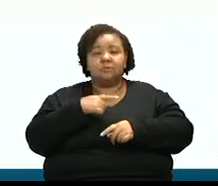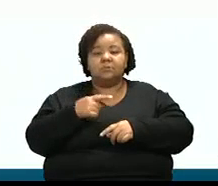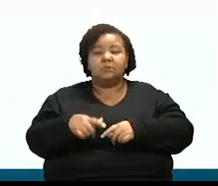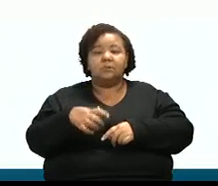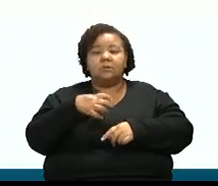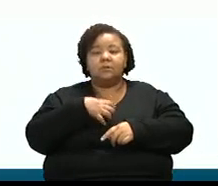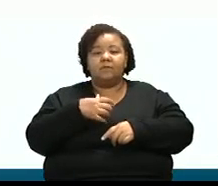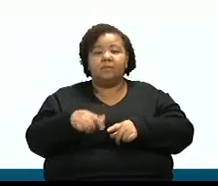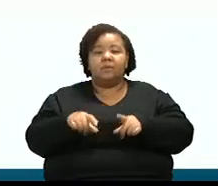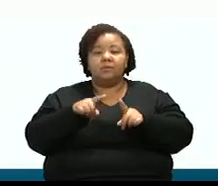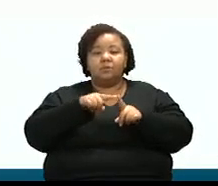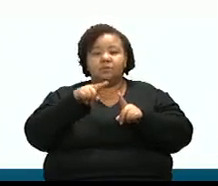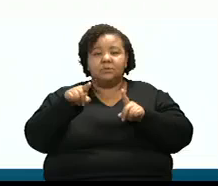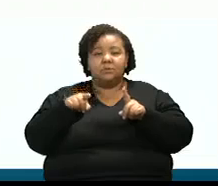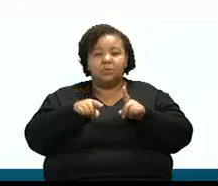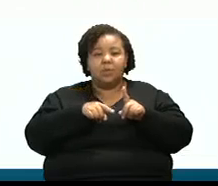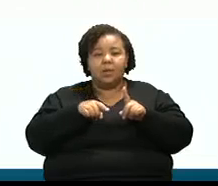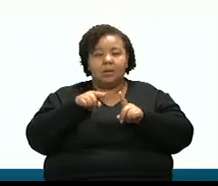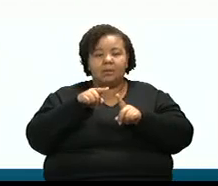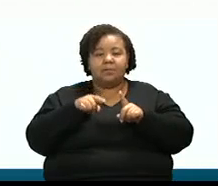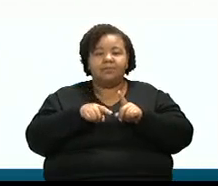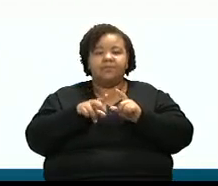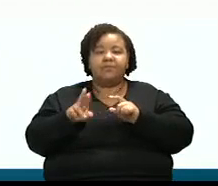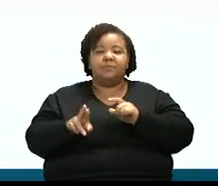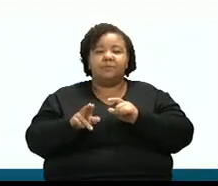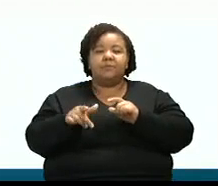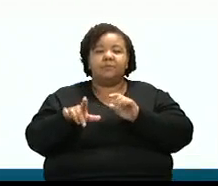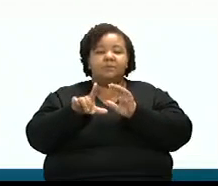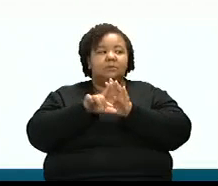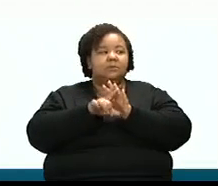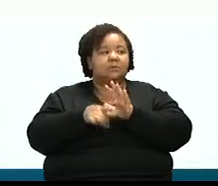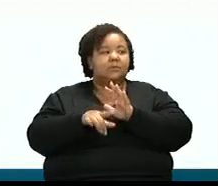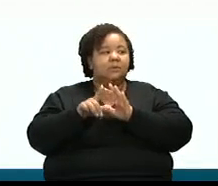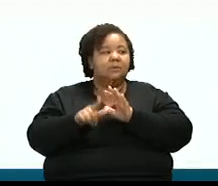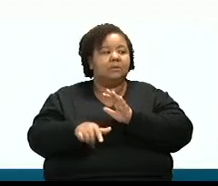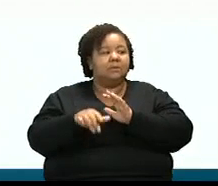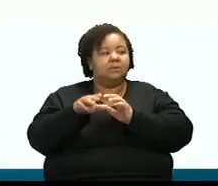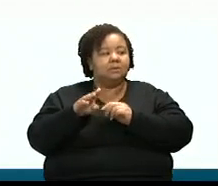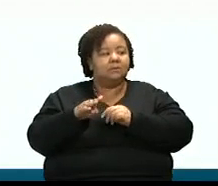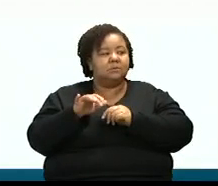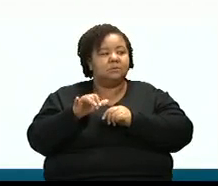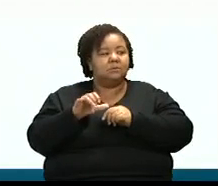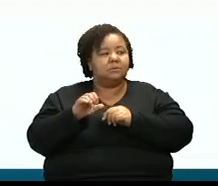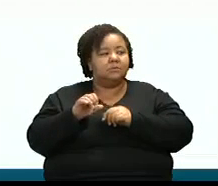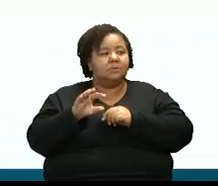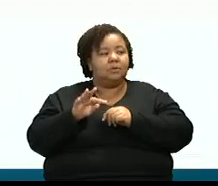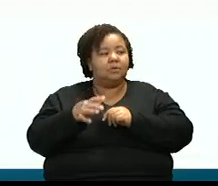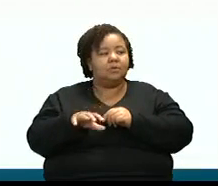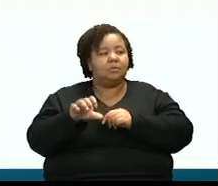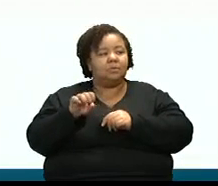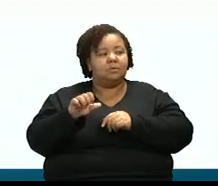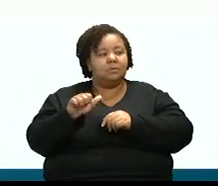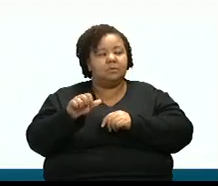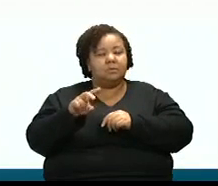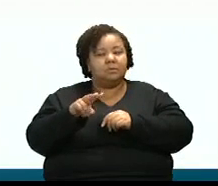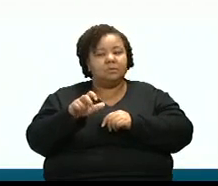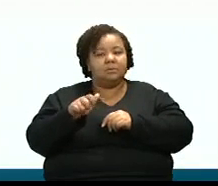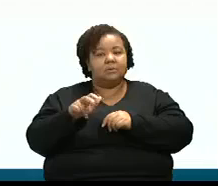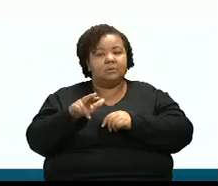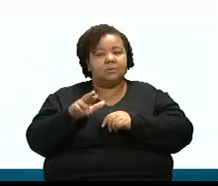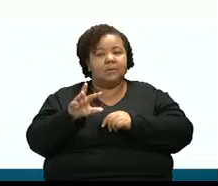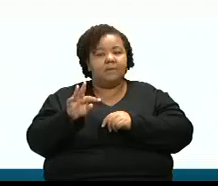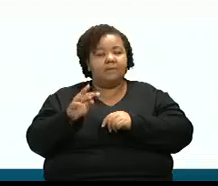formato circular. Empregando a lei de Biot-Savart, a intensidade do campo magnético B em um ponto